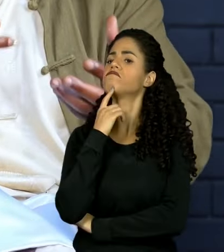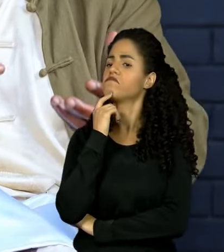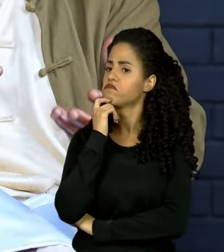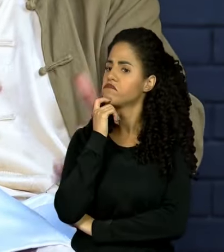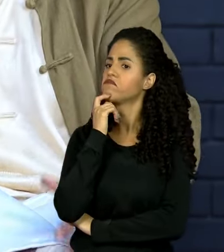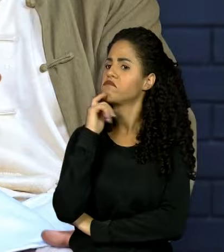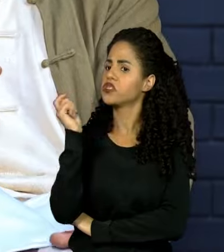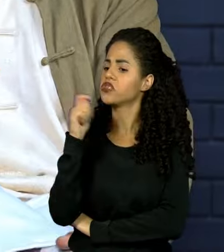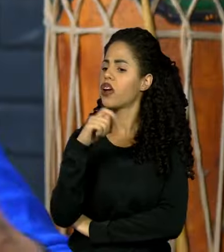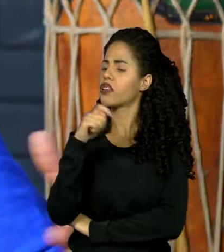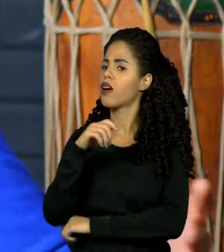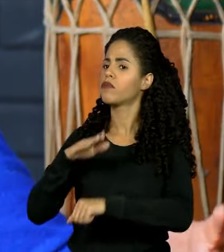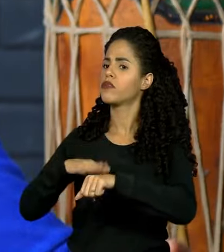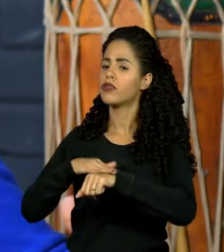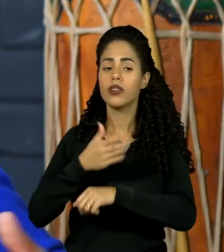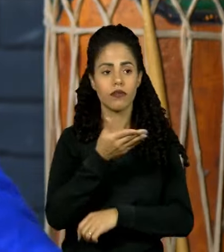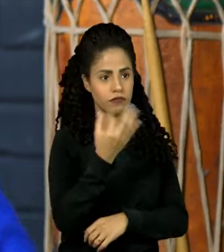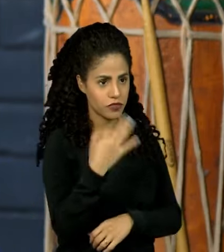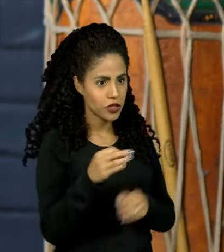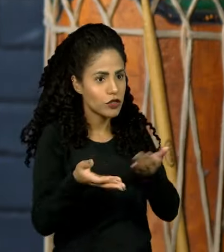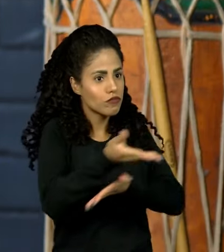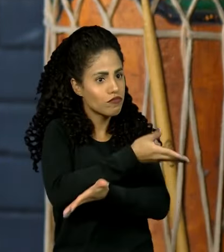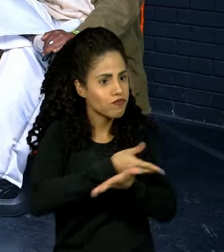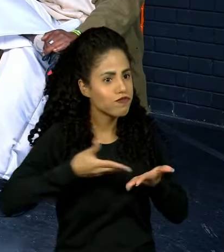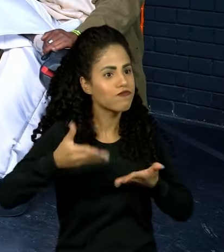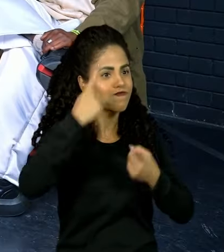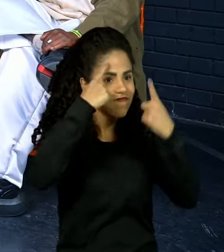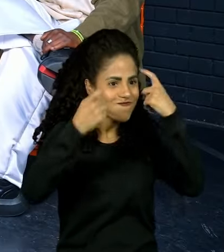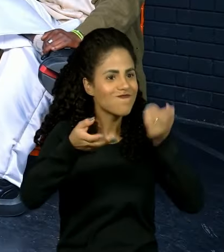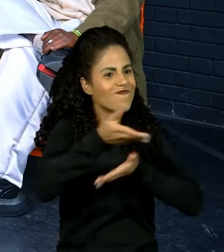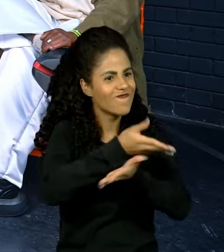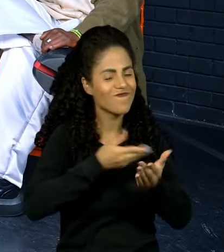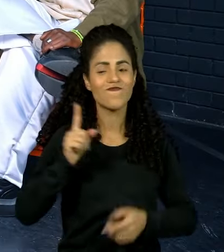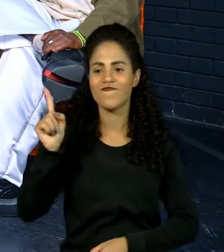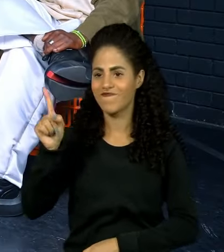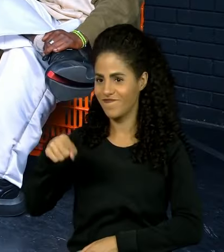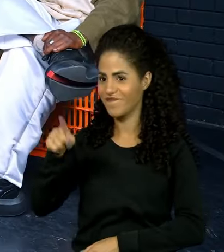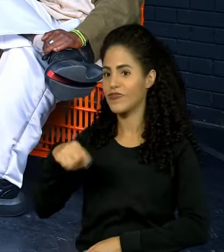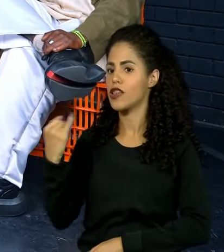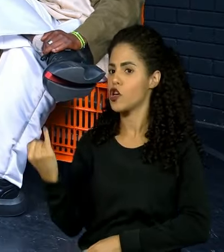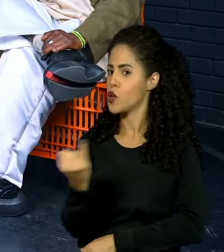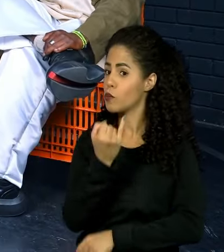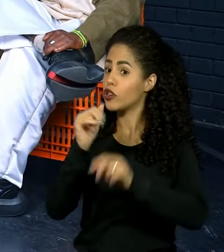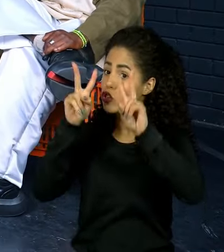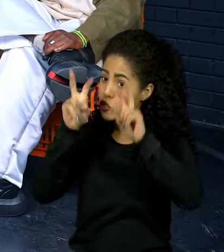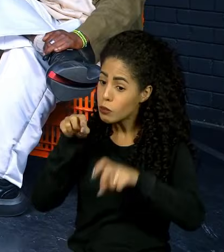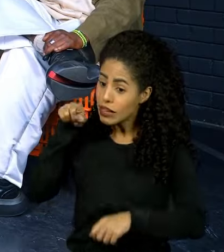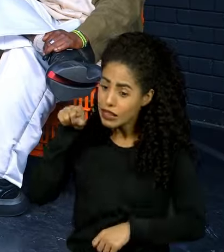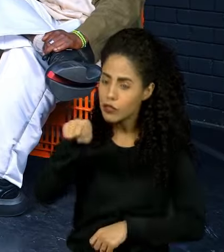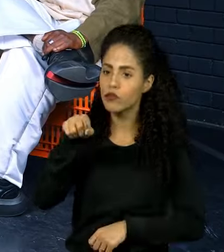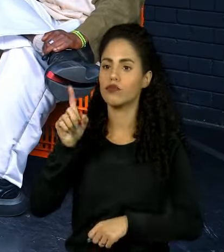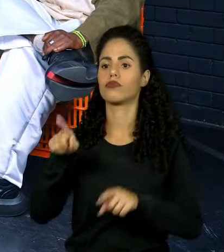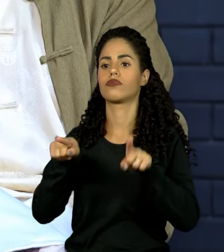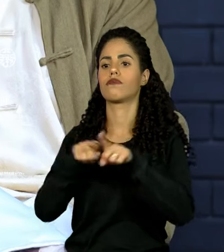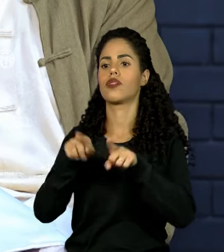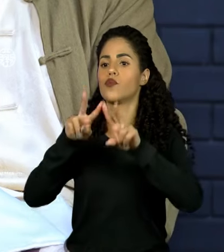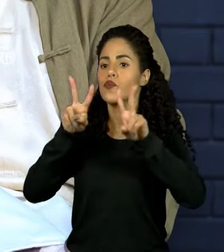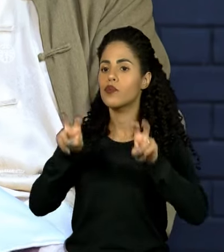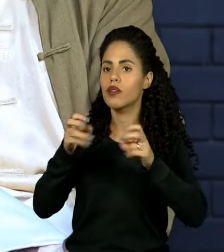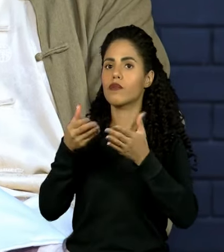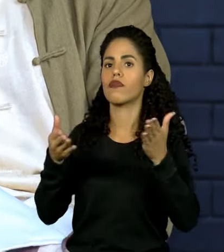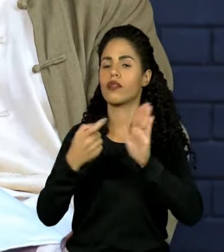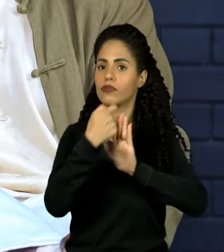a nossa tela branca uma construção coletiva ass uma construção muito coletiva e muito importante falar sobre o texto dessa peça que é o